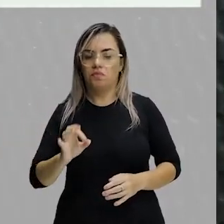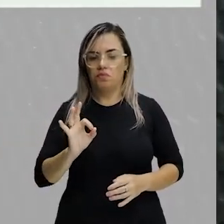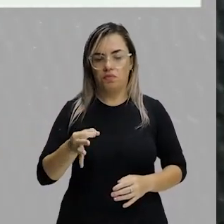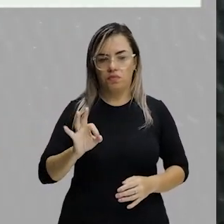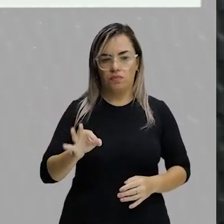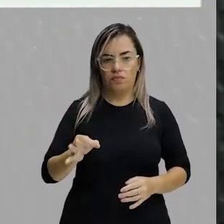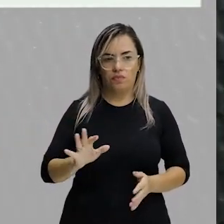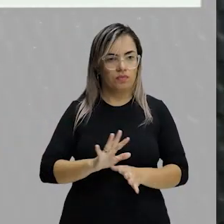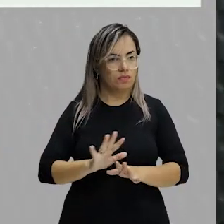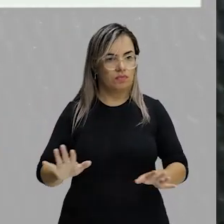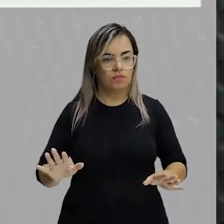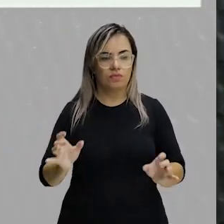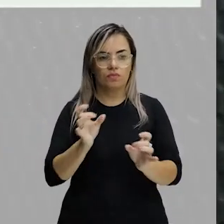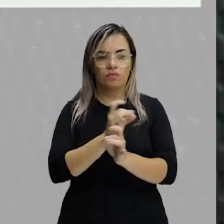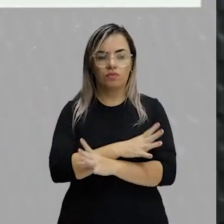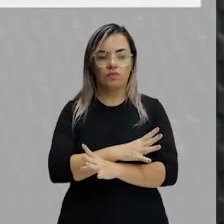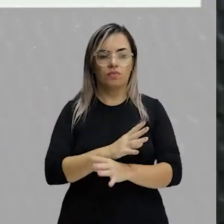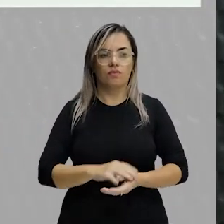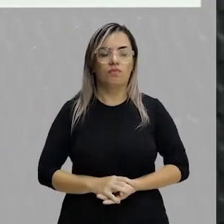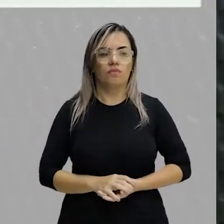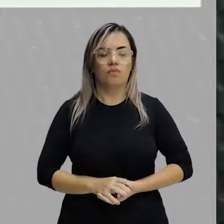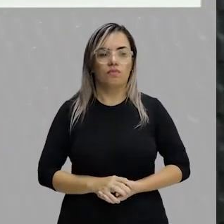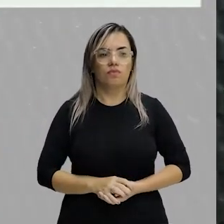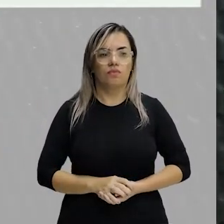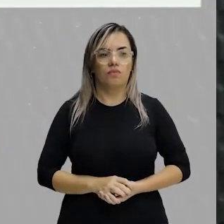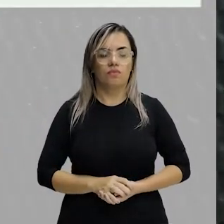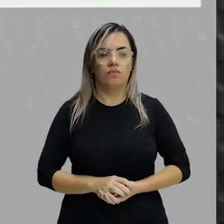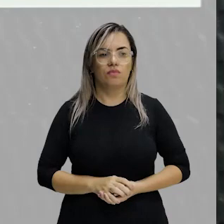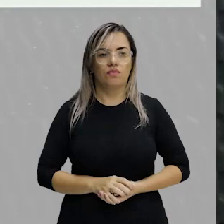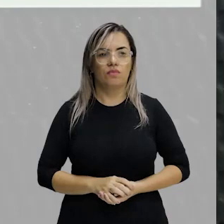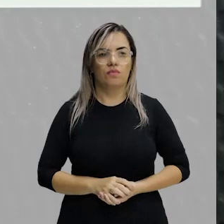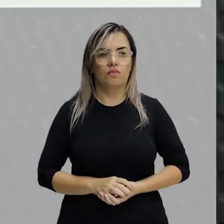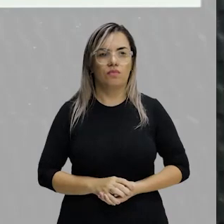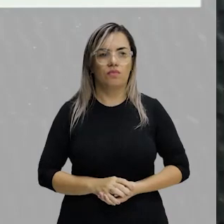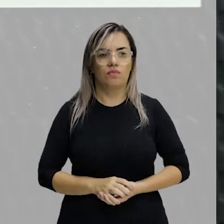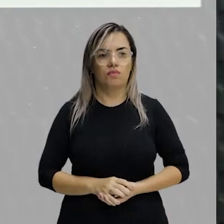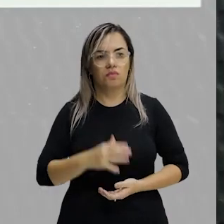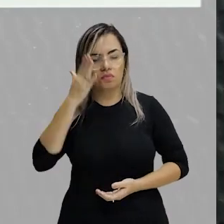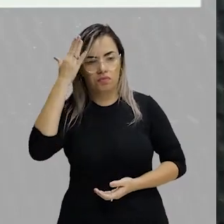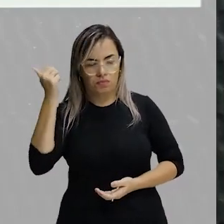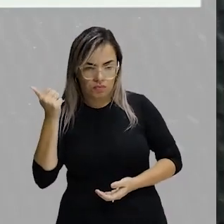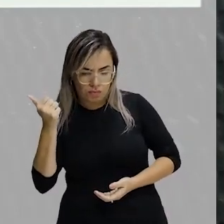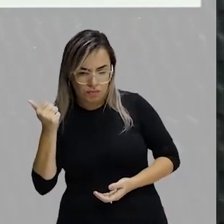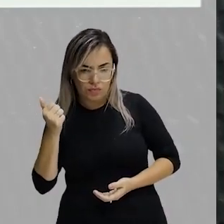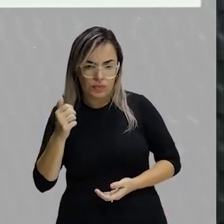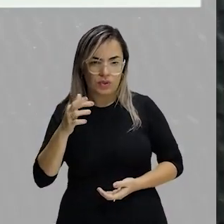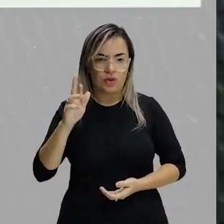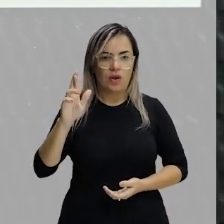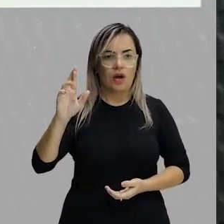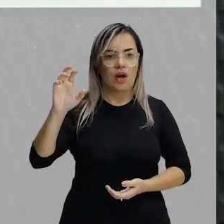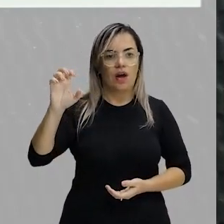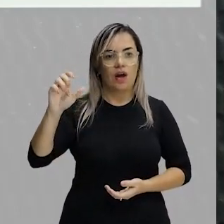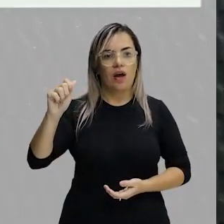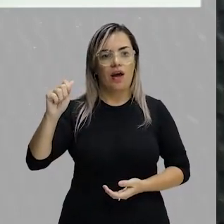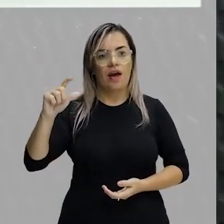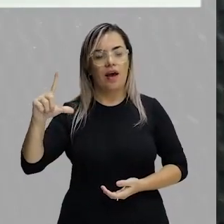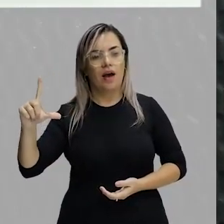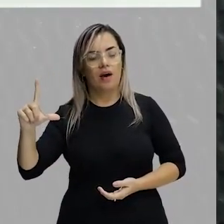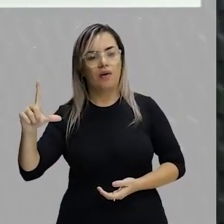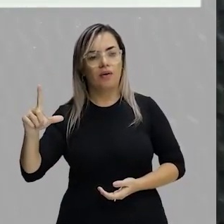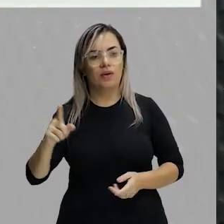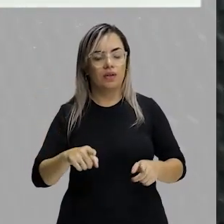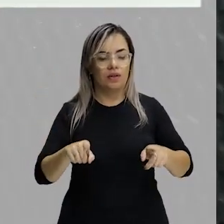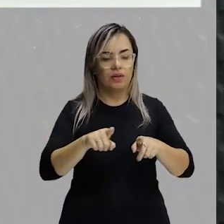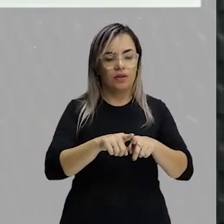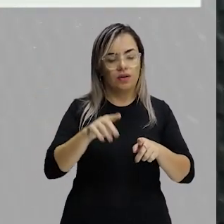Certinho? Pronto. O que ele quer saber é o eixo real e o eixo imaginário. O eixo real